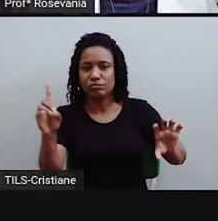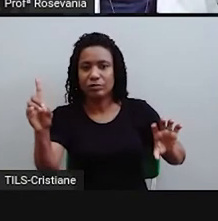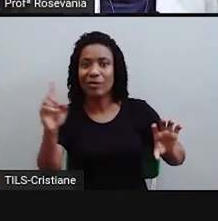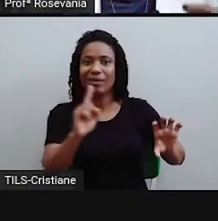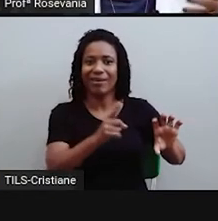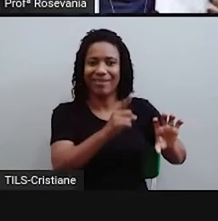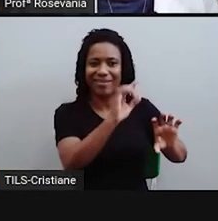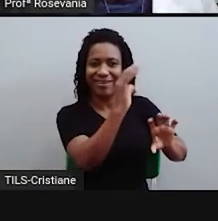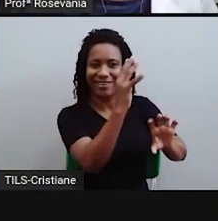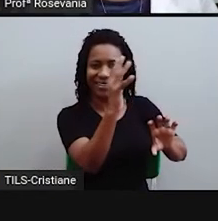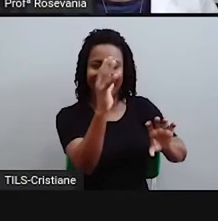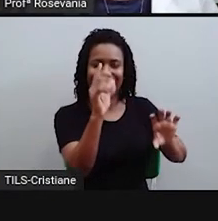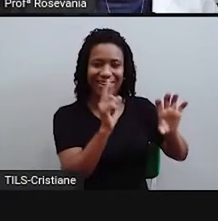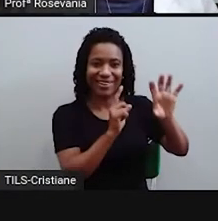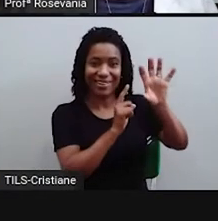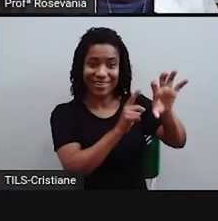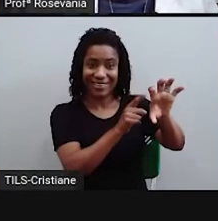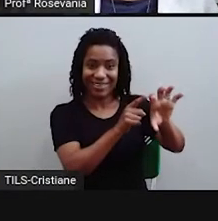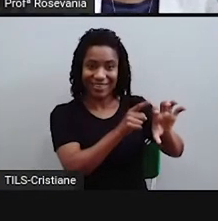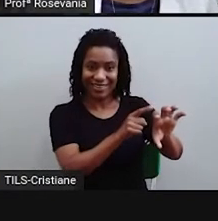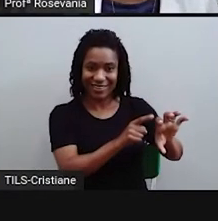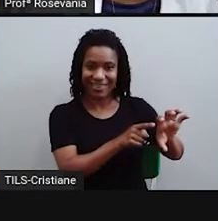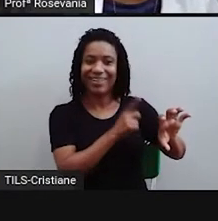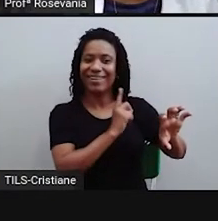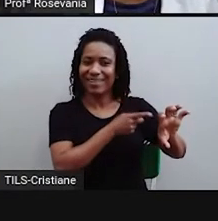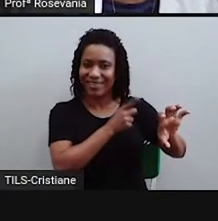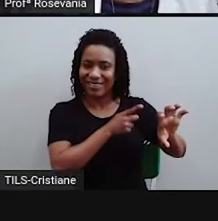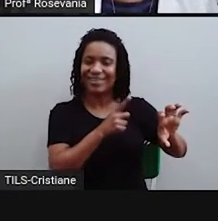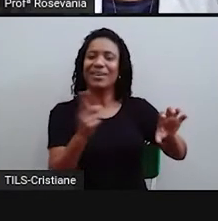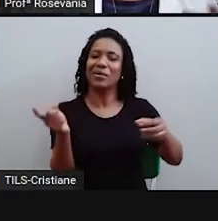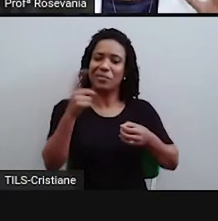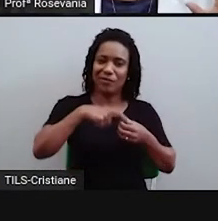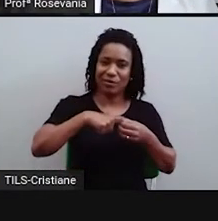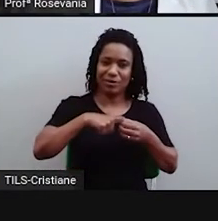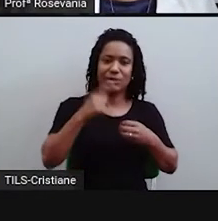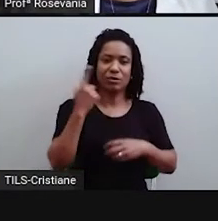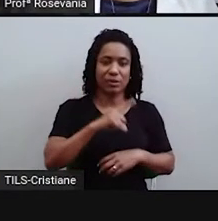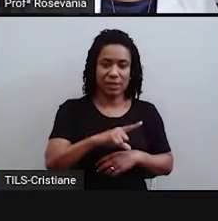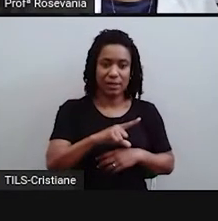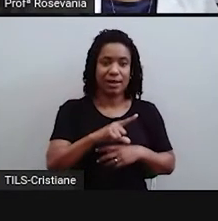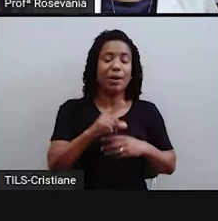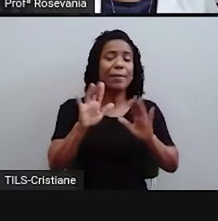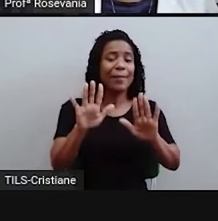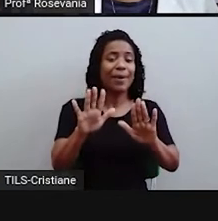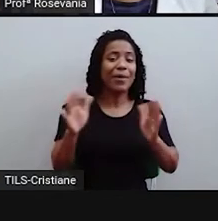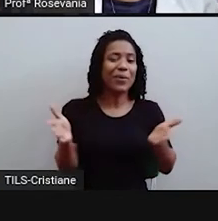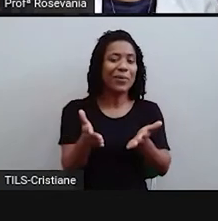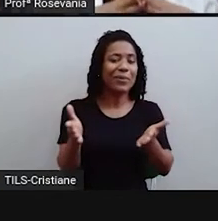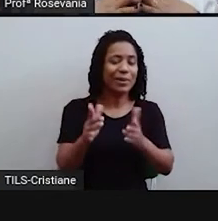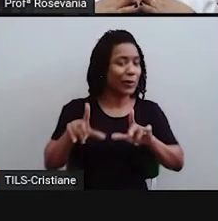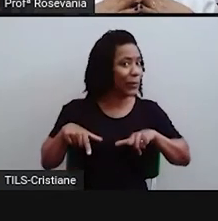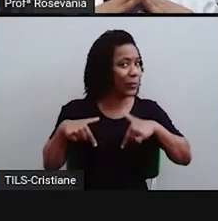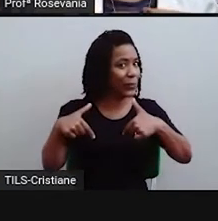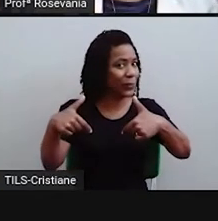né, essa forma bem sofisticada que é a utilização dos GPS. Então, os equipamentos, eles